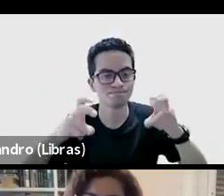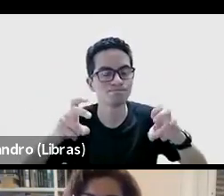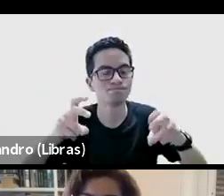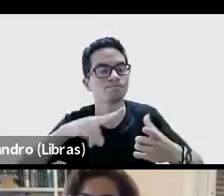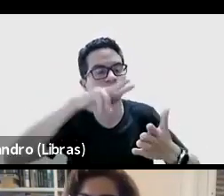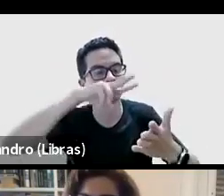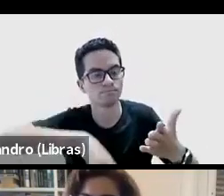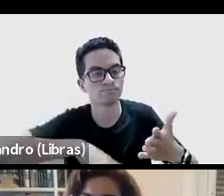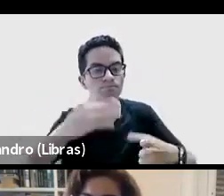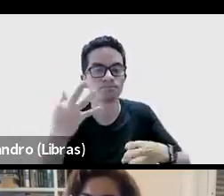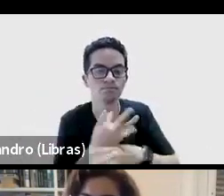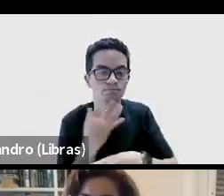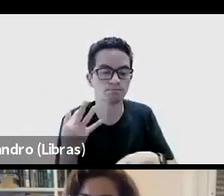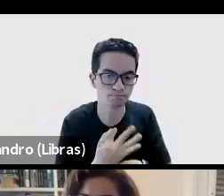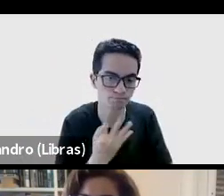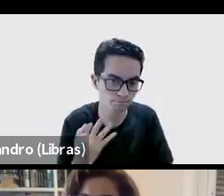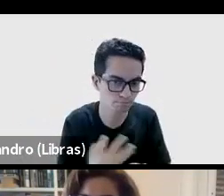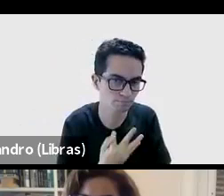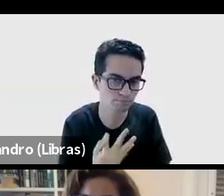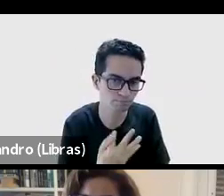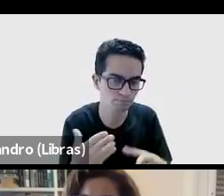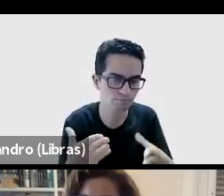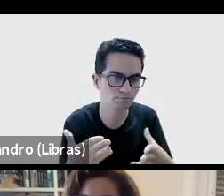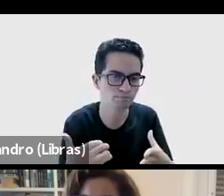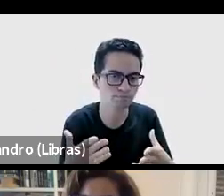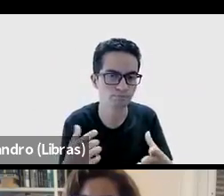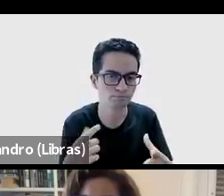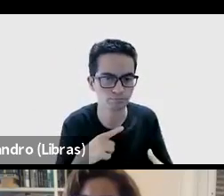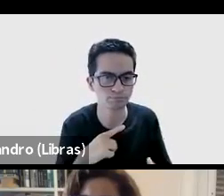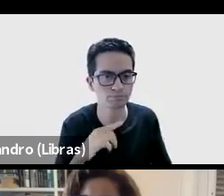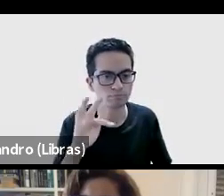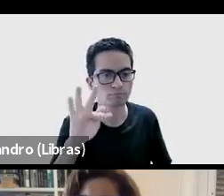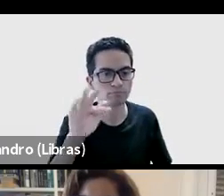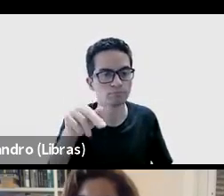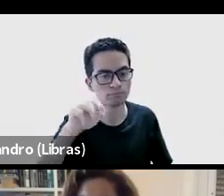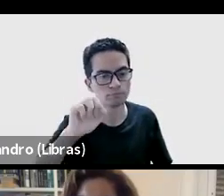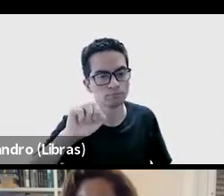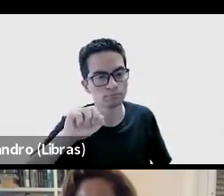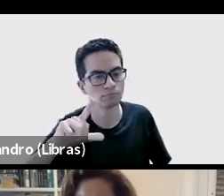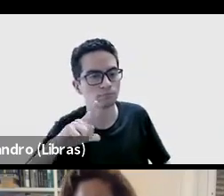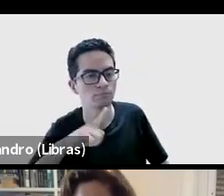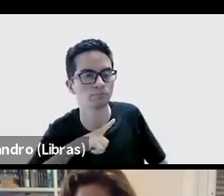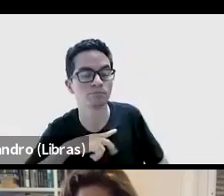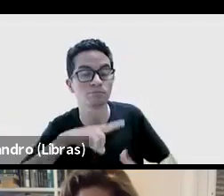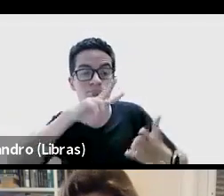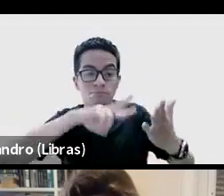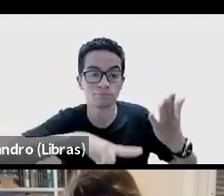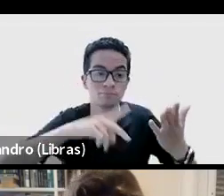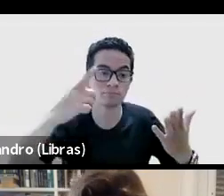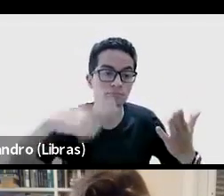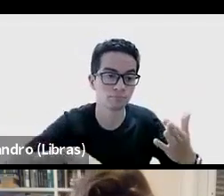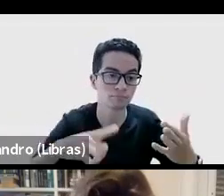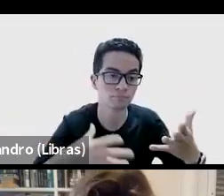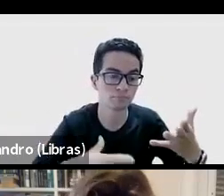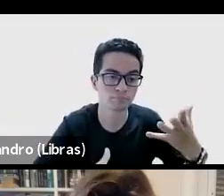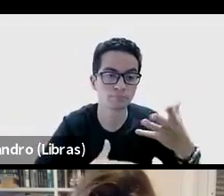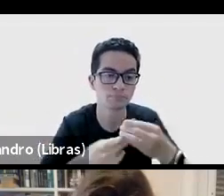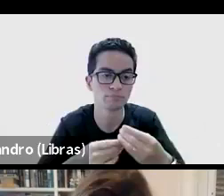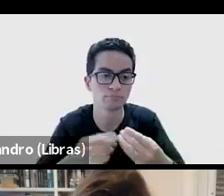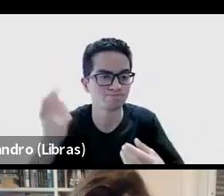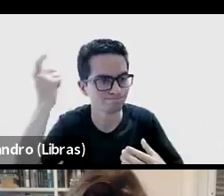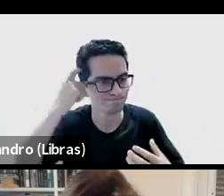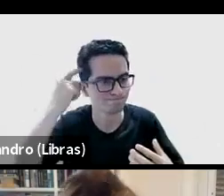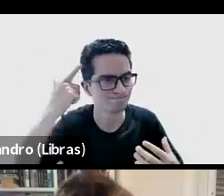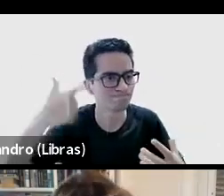reler autores, né? Autores anticoloniais, como Fanon, né? A gente começa a reler os autores pós-coloniais, né?